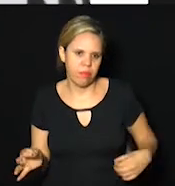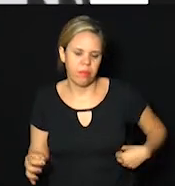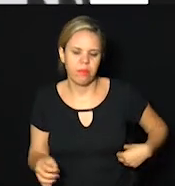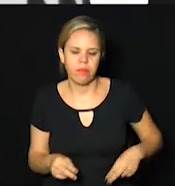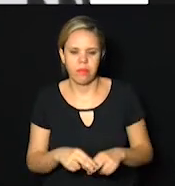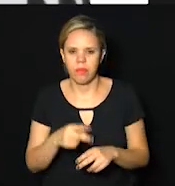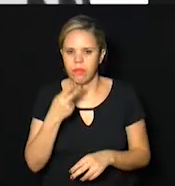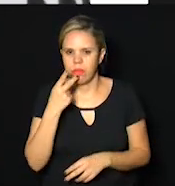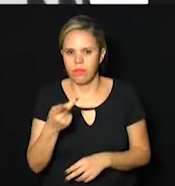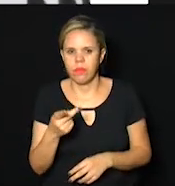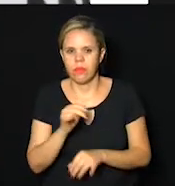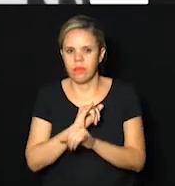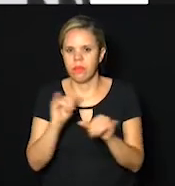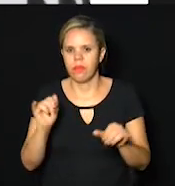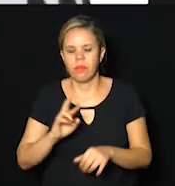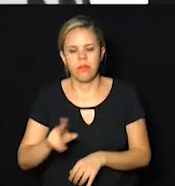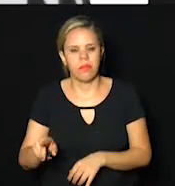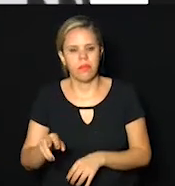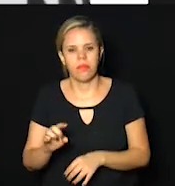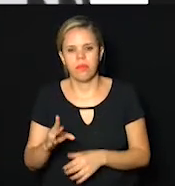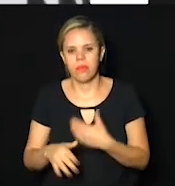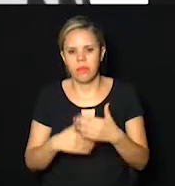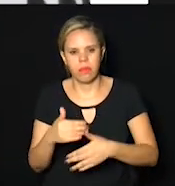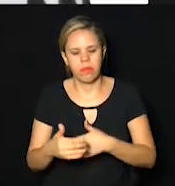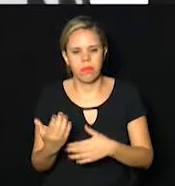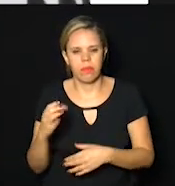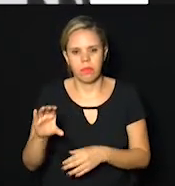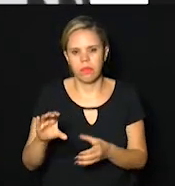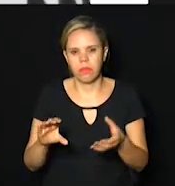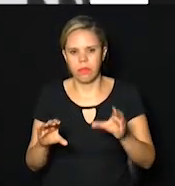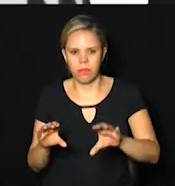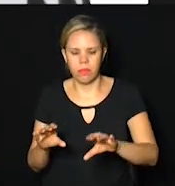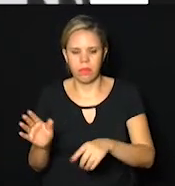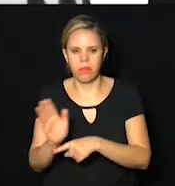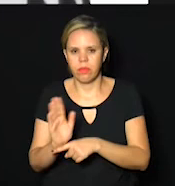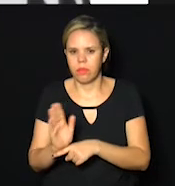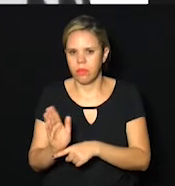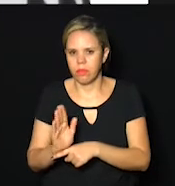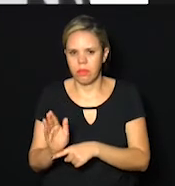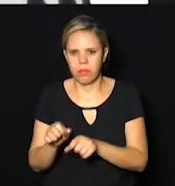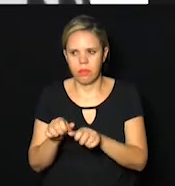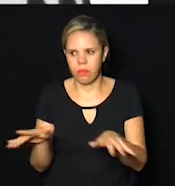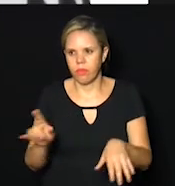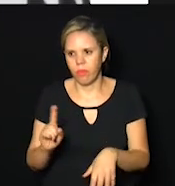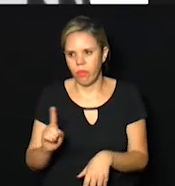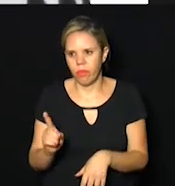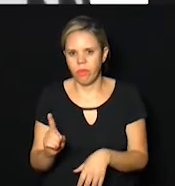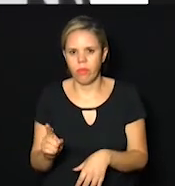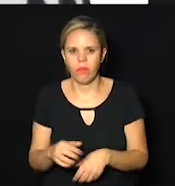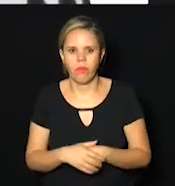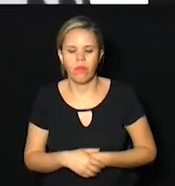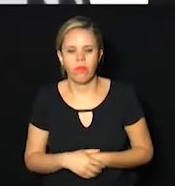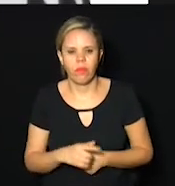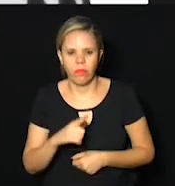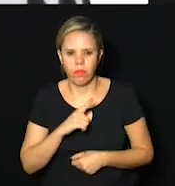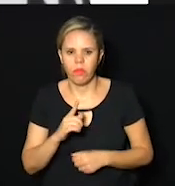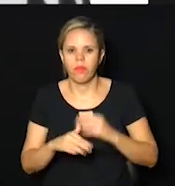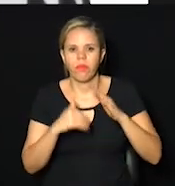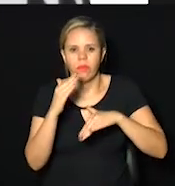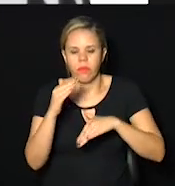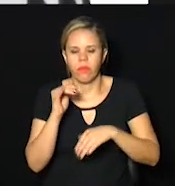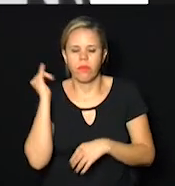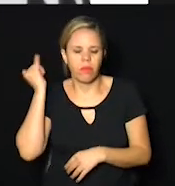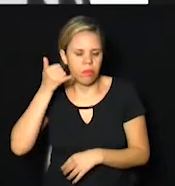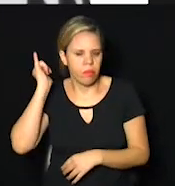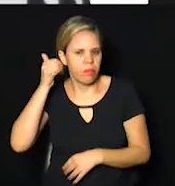as pessoas, fazer campanha não é fazer uma sequência de posts, fazer uma sequência de vídeos e sair soltando por aí. Não. Existe uma construção de